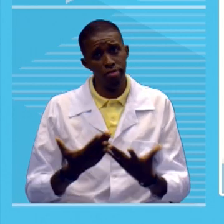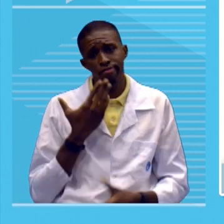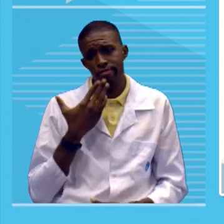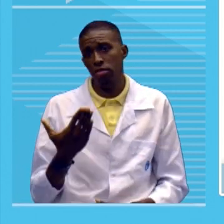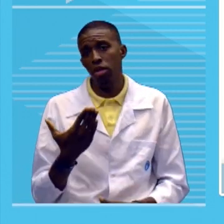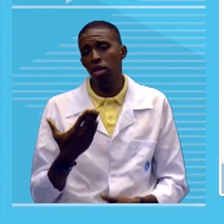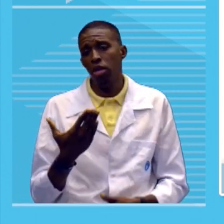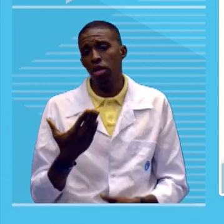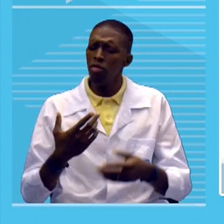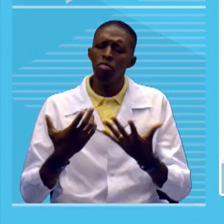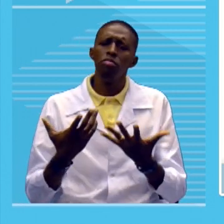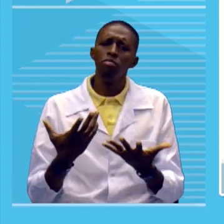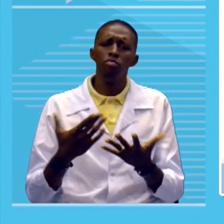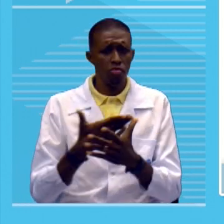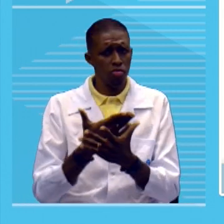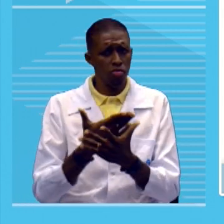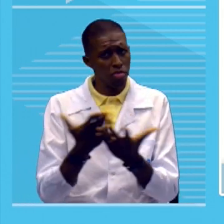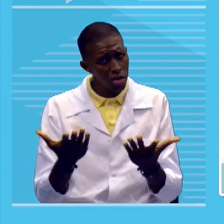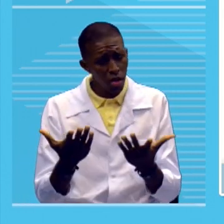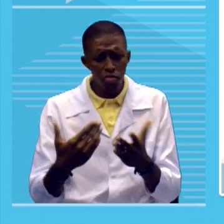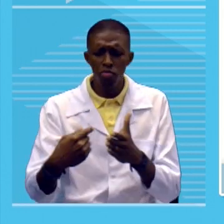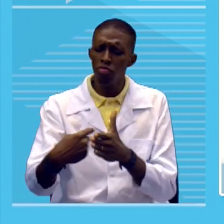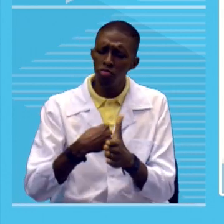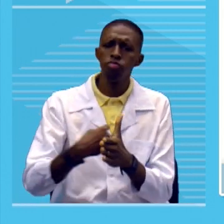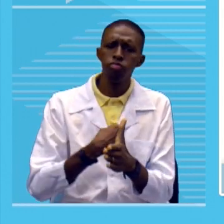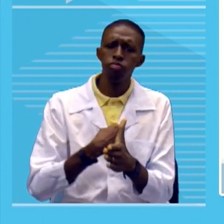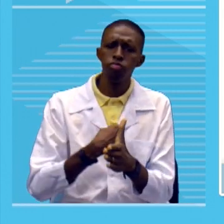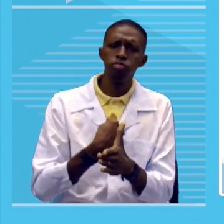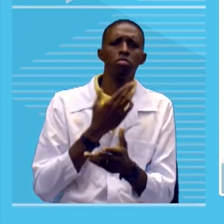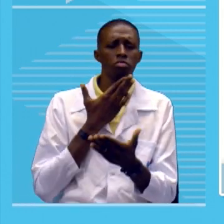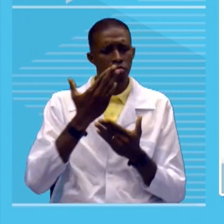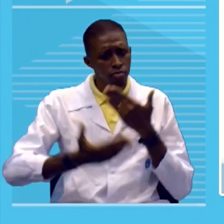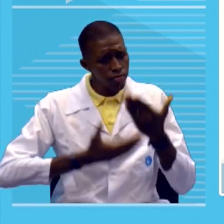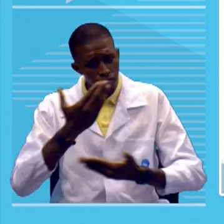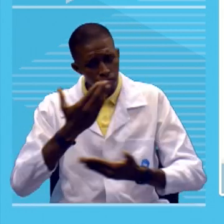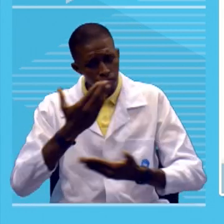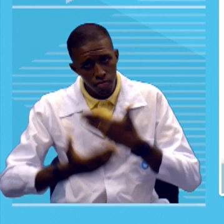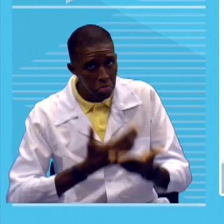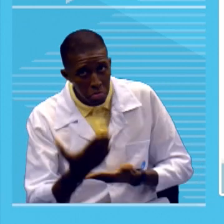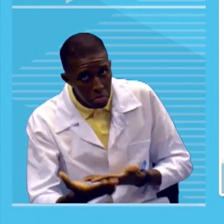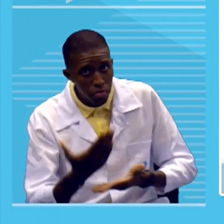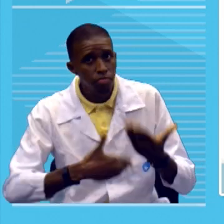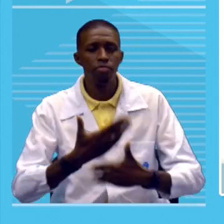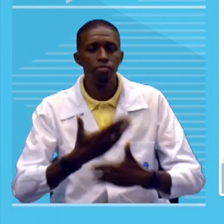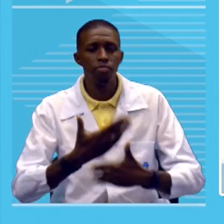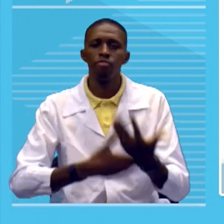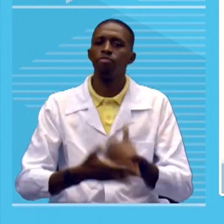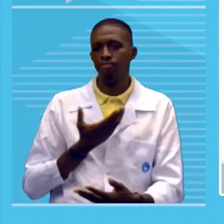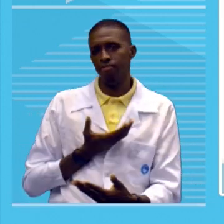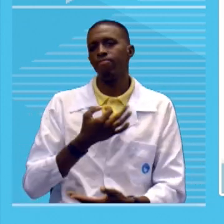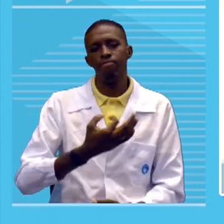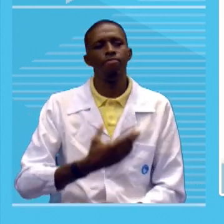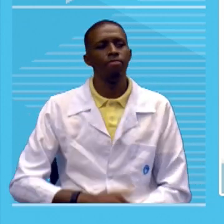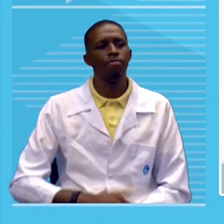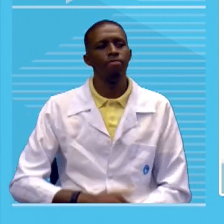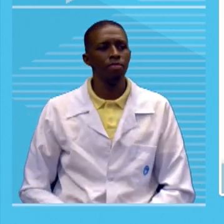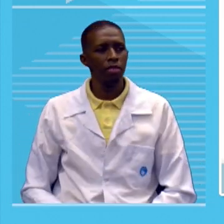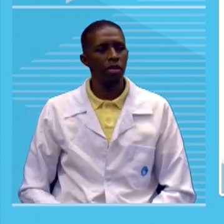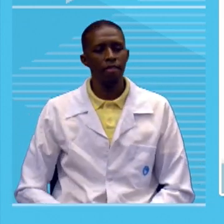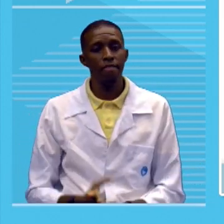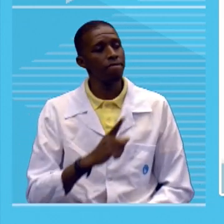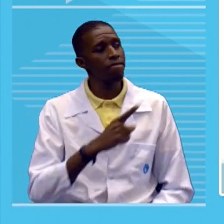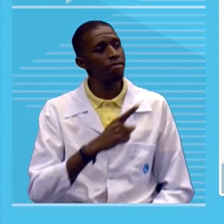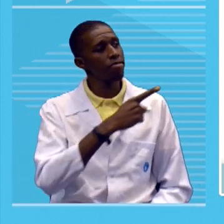hein? Quero a participação de todos. Bem, olha só, a pontuação